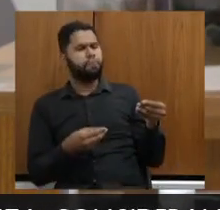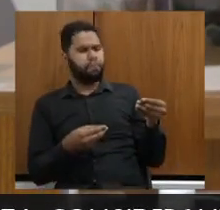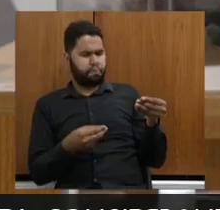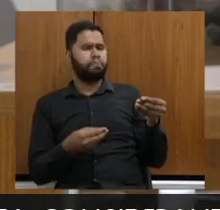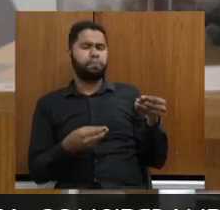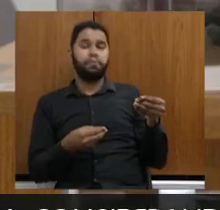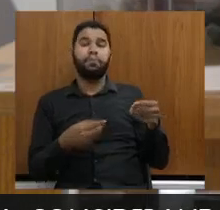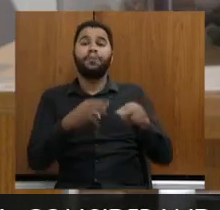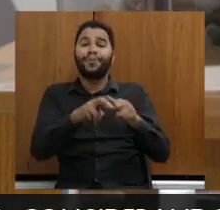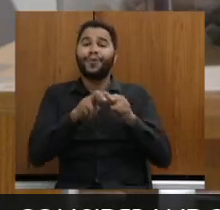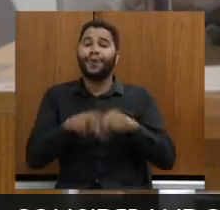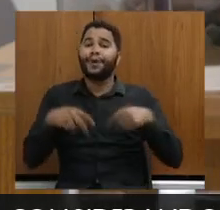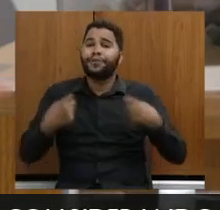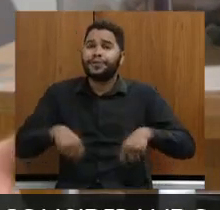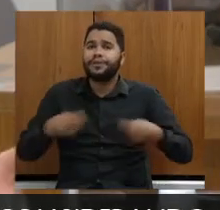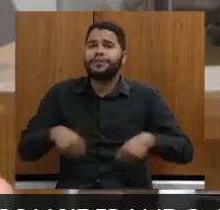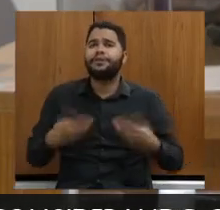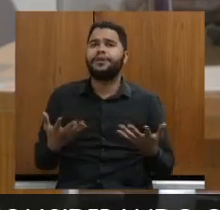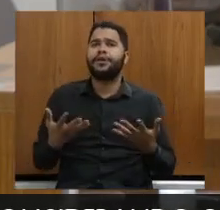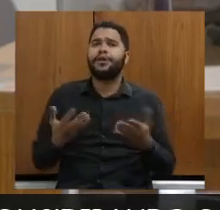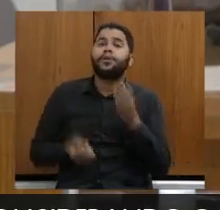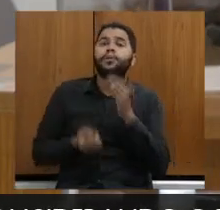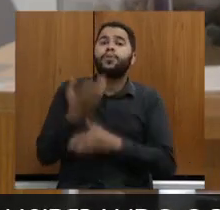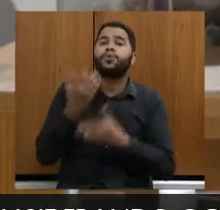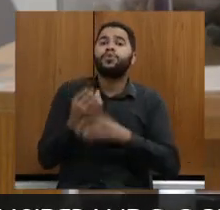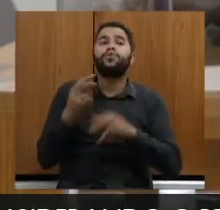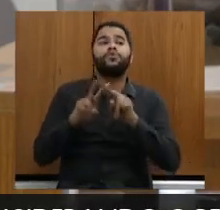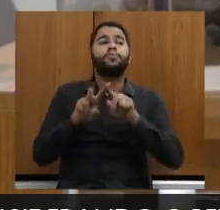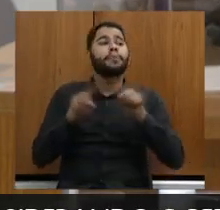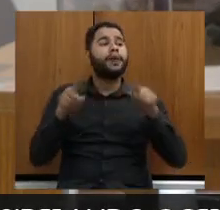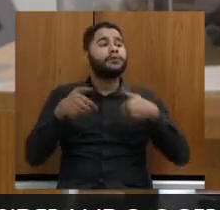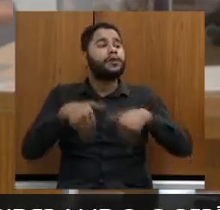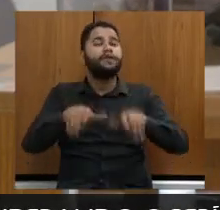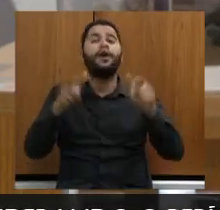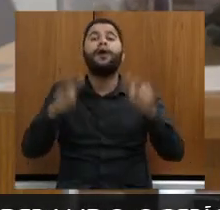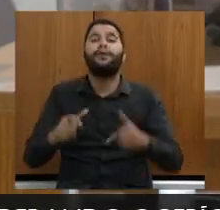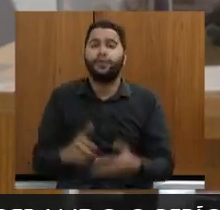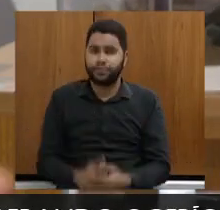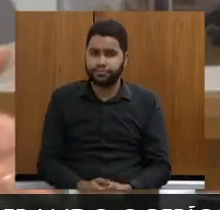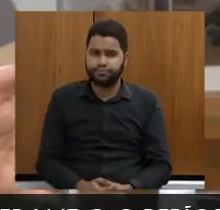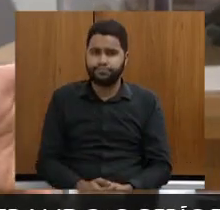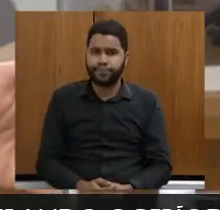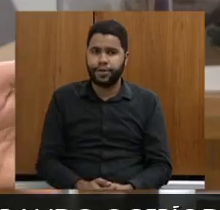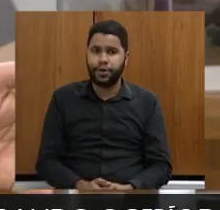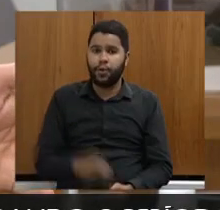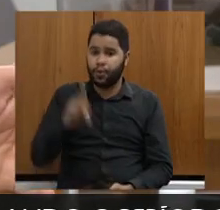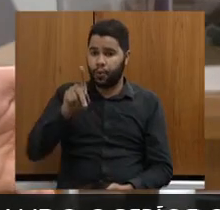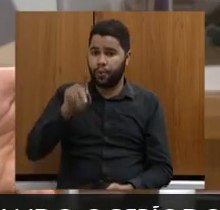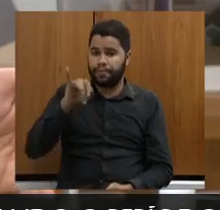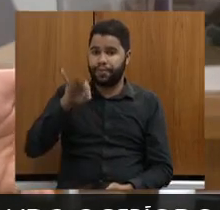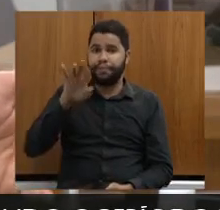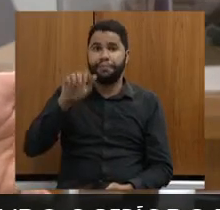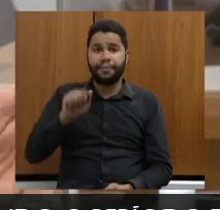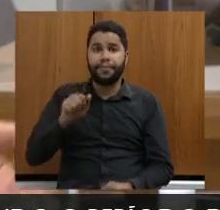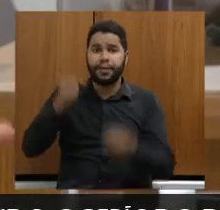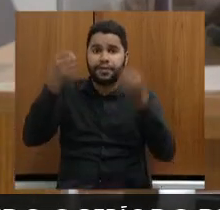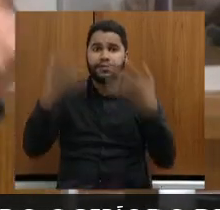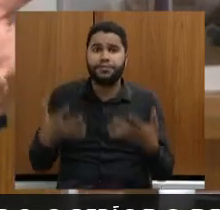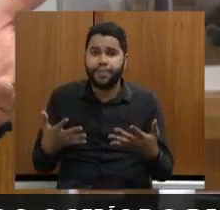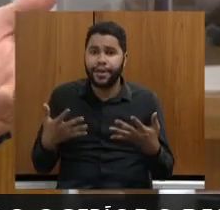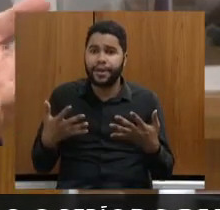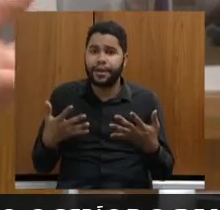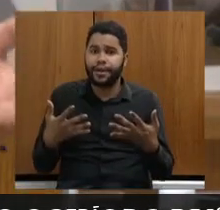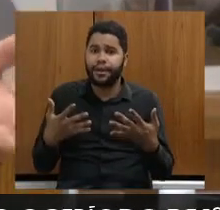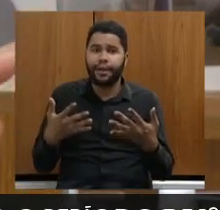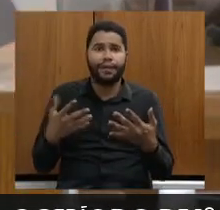pela necessidade que tem como é que você produto não tem para onde levar os a pimenta traz aqui é preocupante a